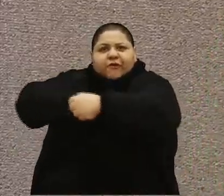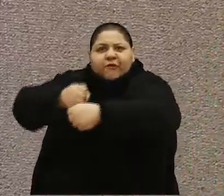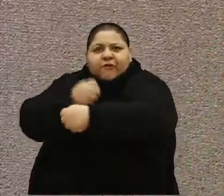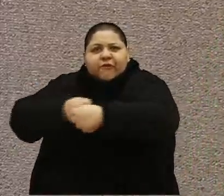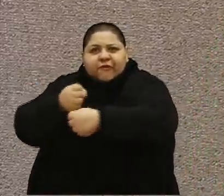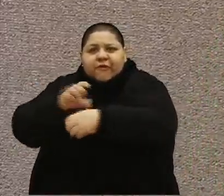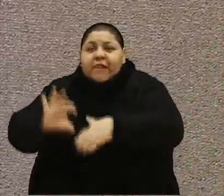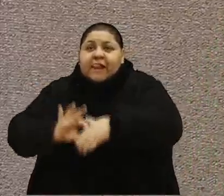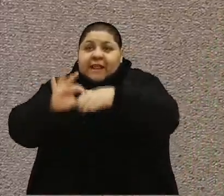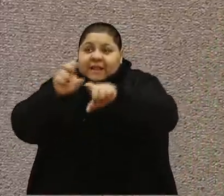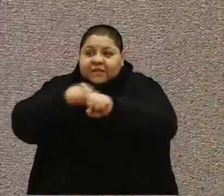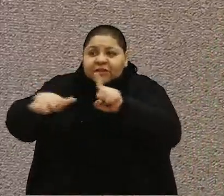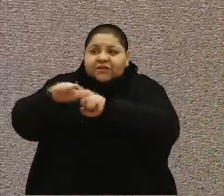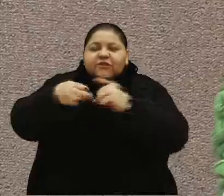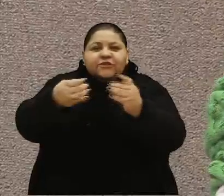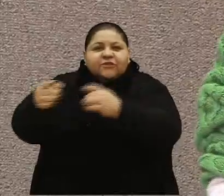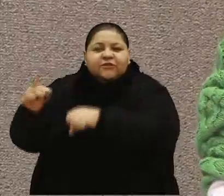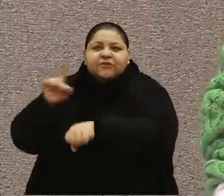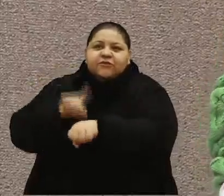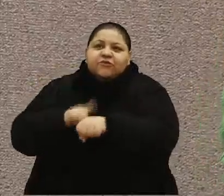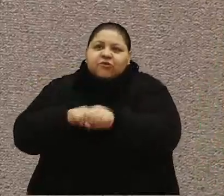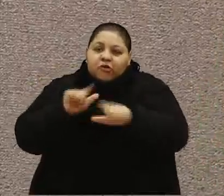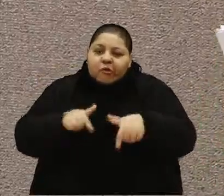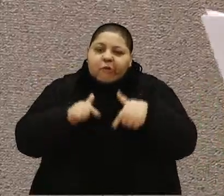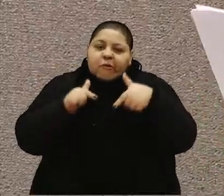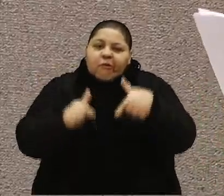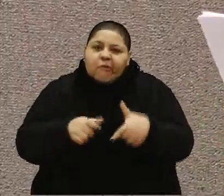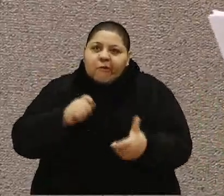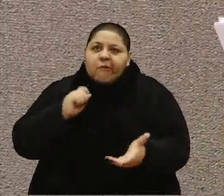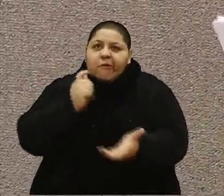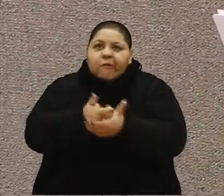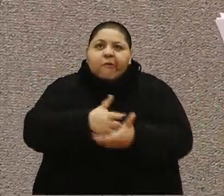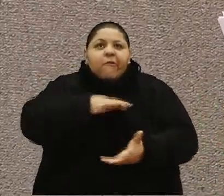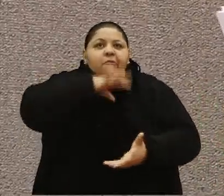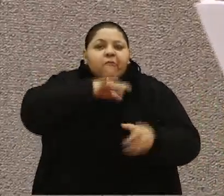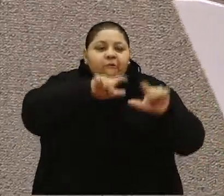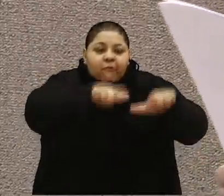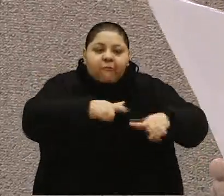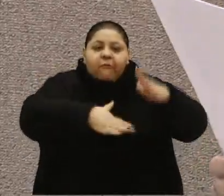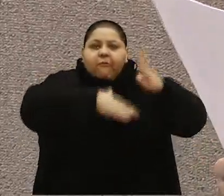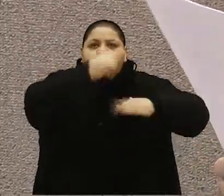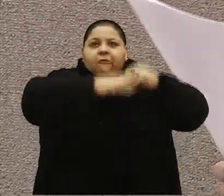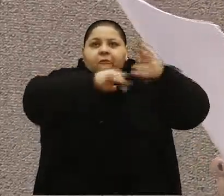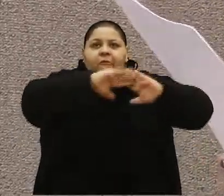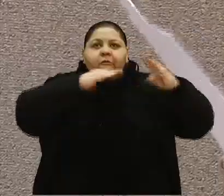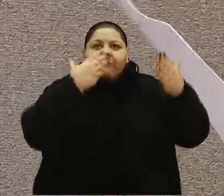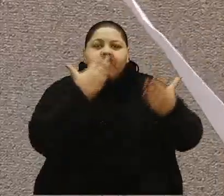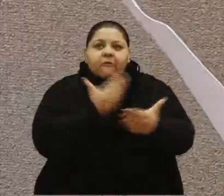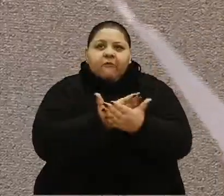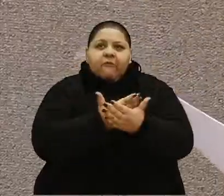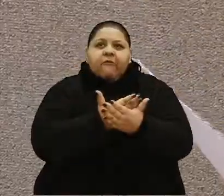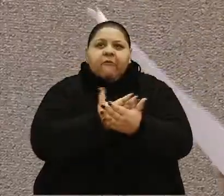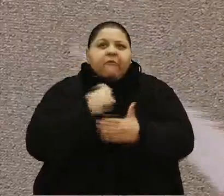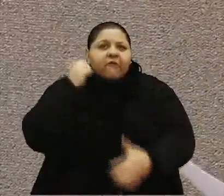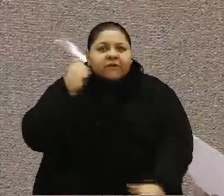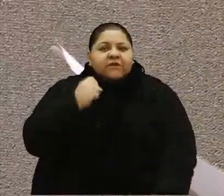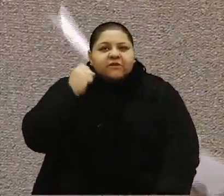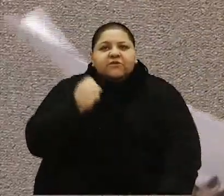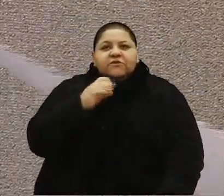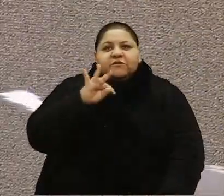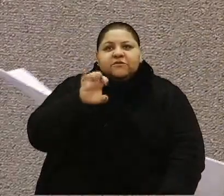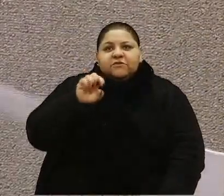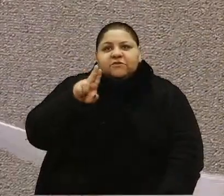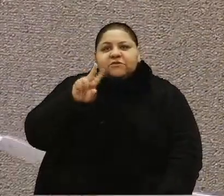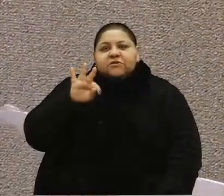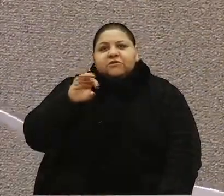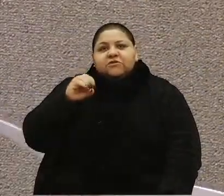durante muitos anos. Contribuiu ativamente para a aquisição do terreno onde foi construída a Escola Senador Teotônio Vilela, da qual eu tenho a maior alegria de